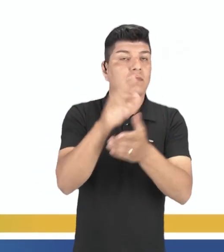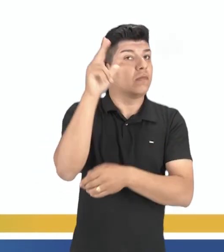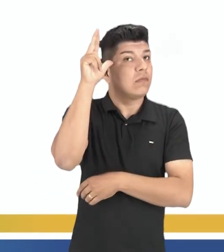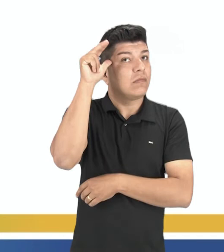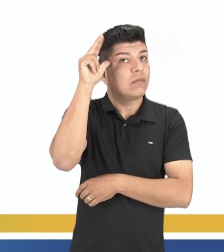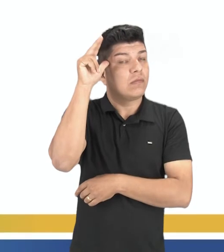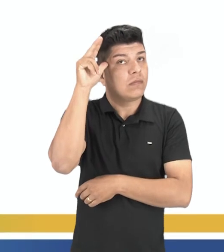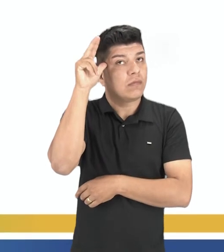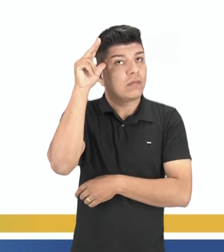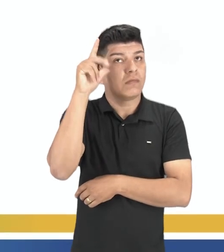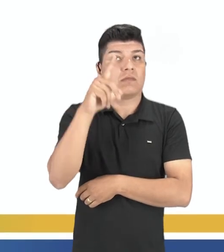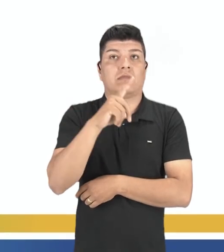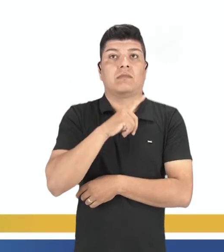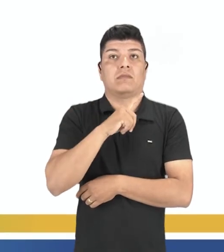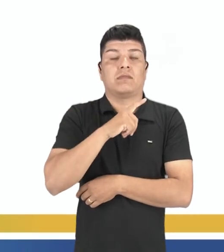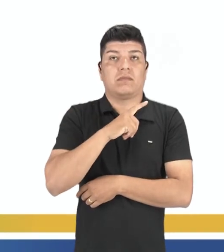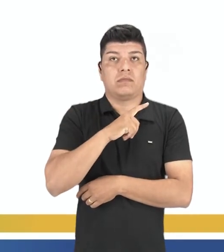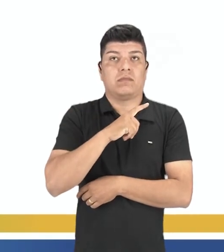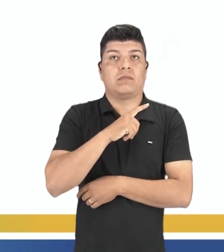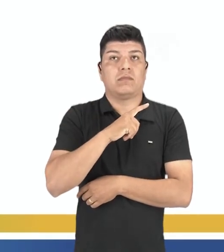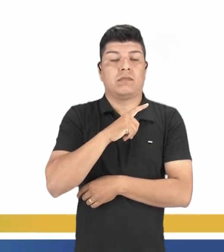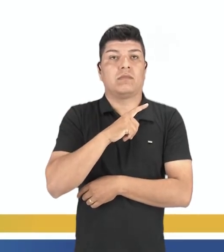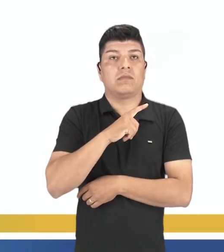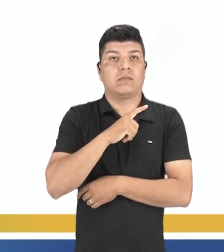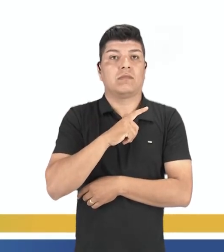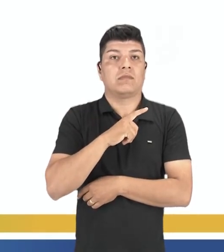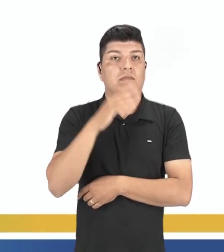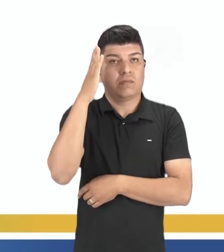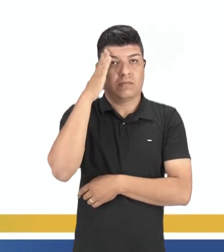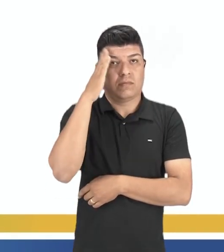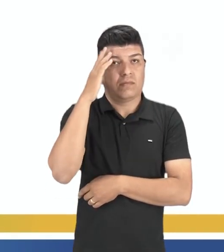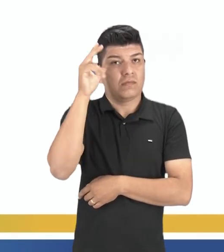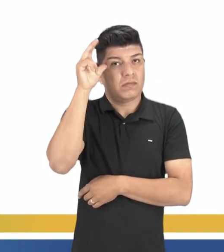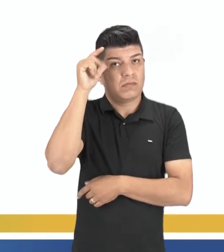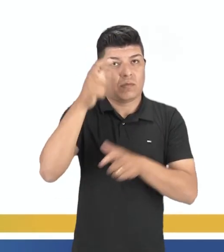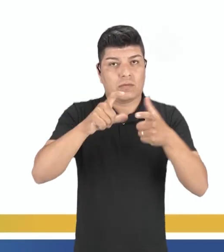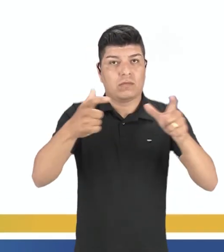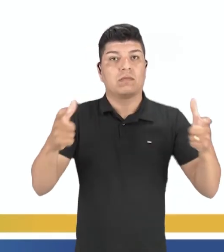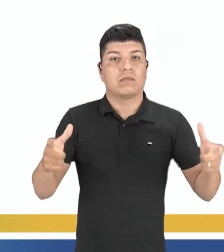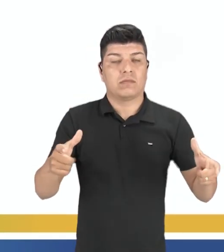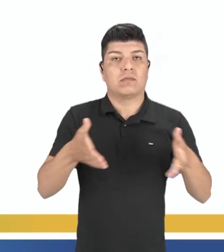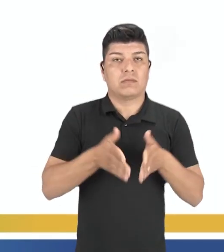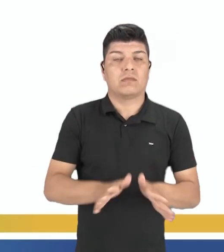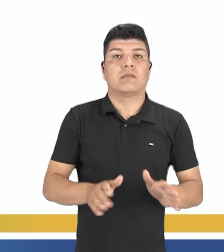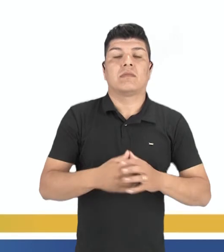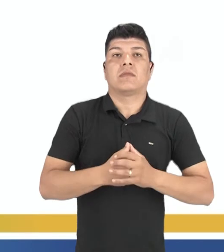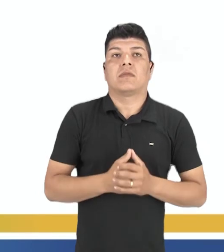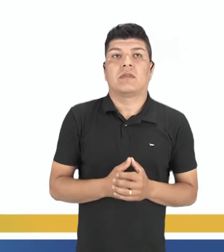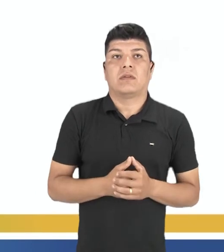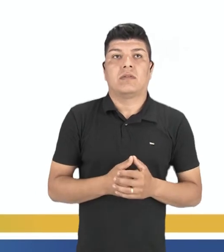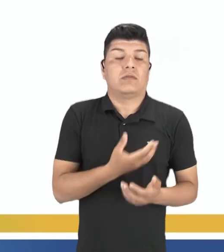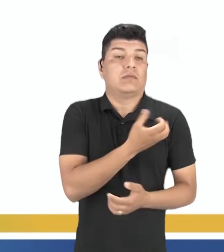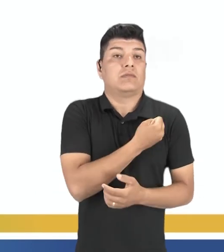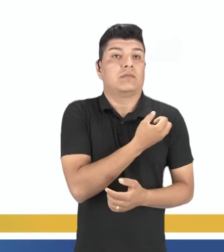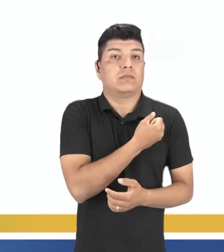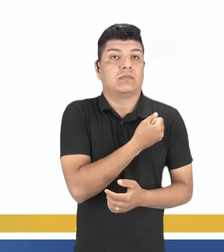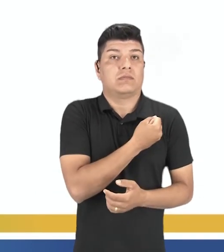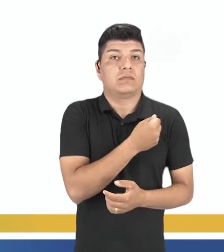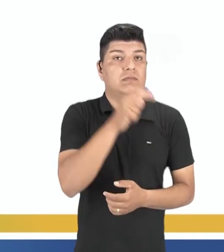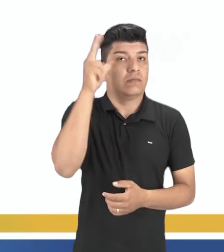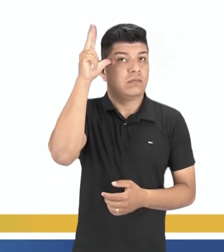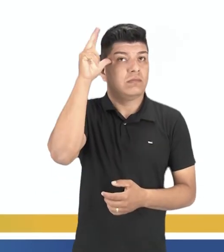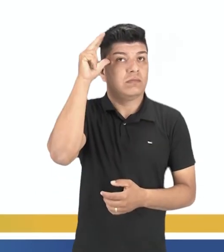deram 360 filhotes. A gente sabe que coelhos se procriam bastante. Desse total, o número de coelhos com o